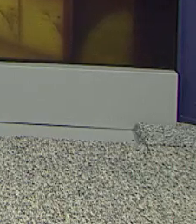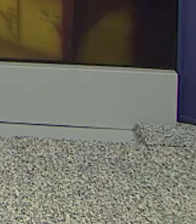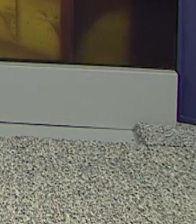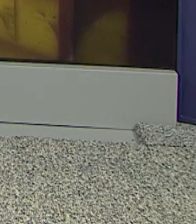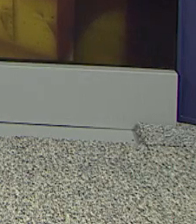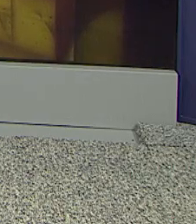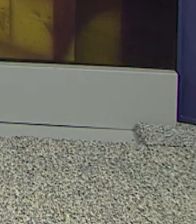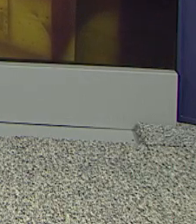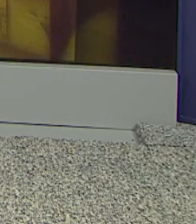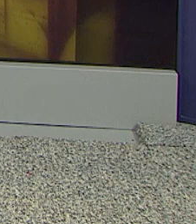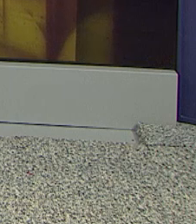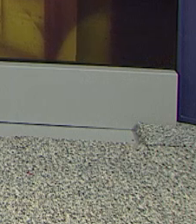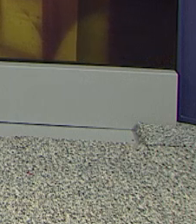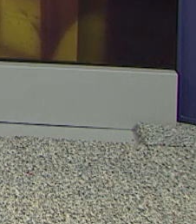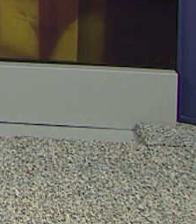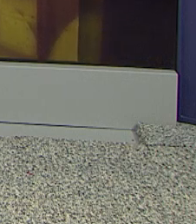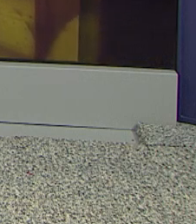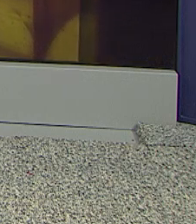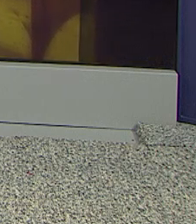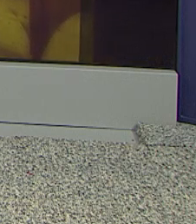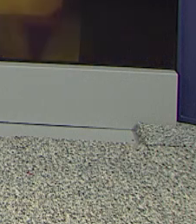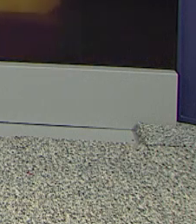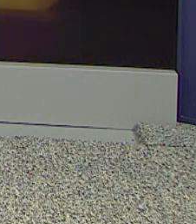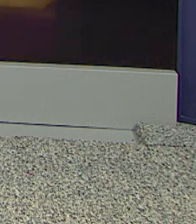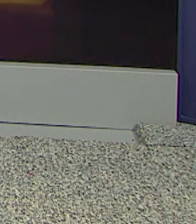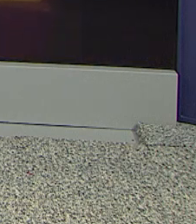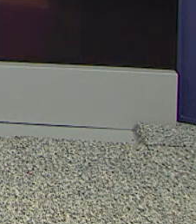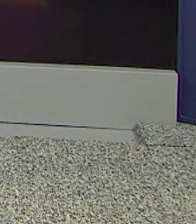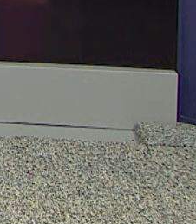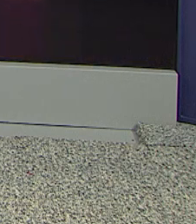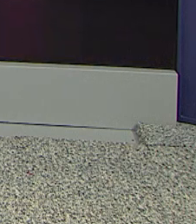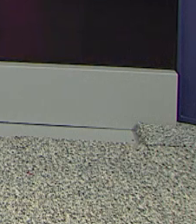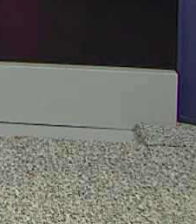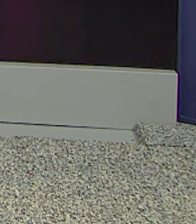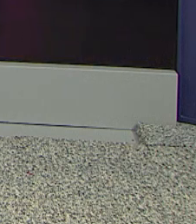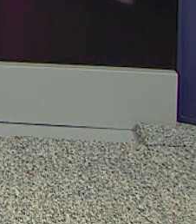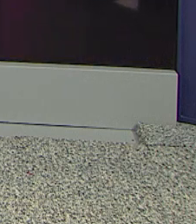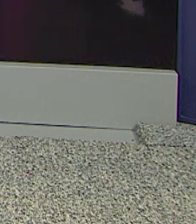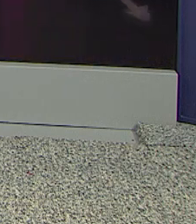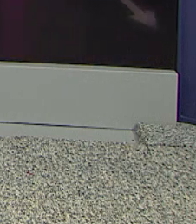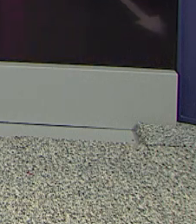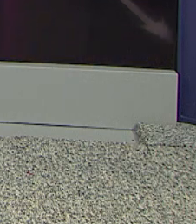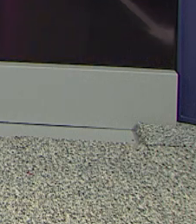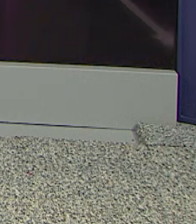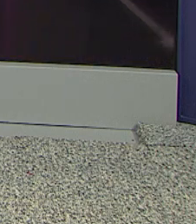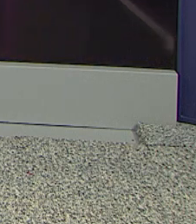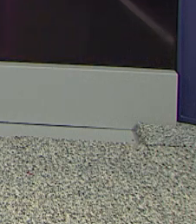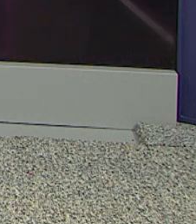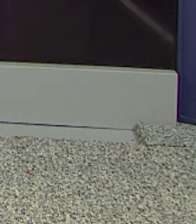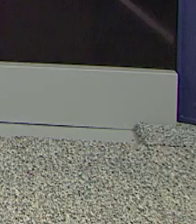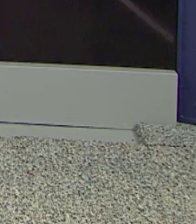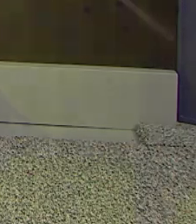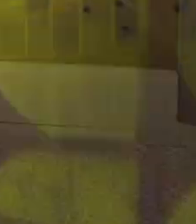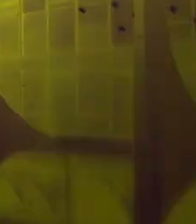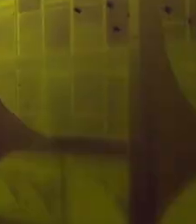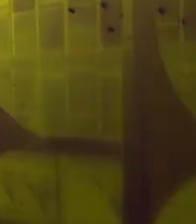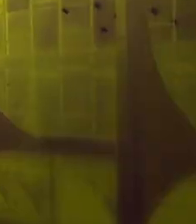ficamos por aqui continue com a nbr continue com a gente aqui na nbr a tv do governo federal